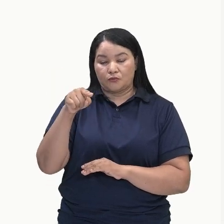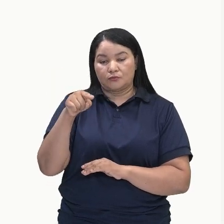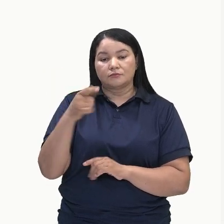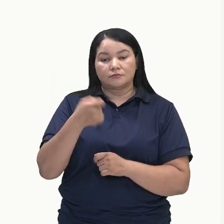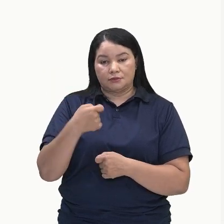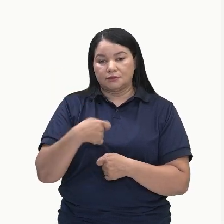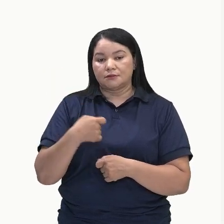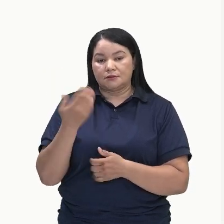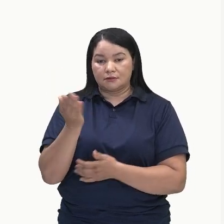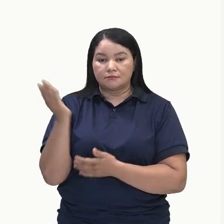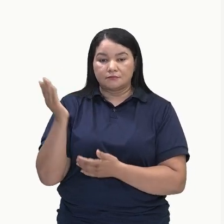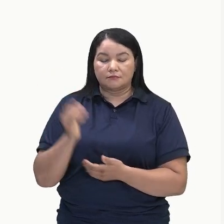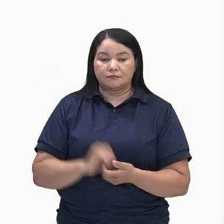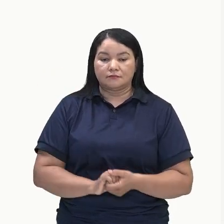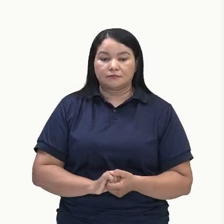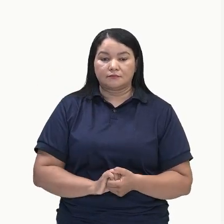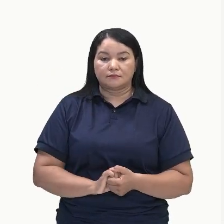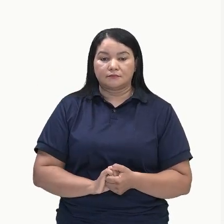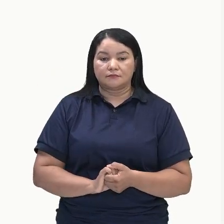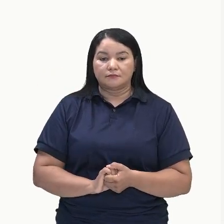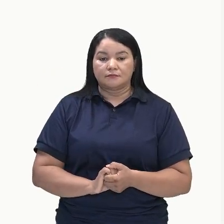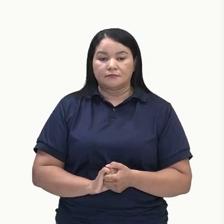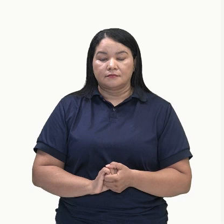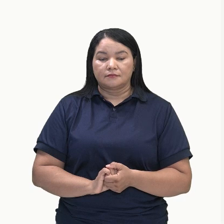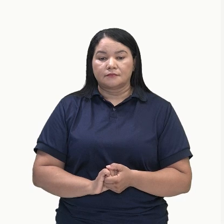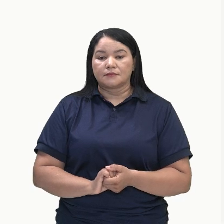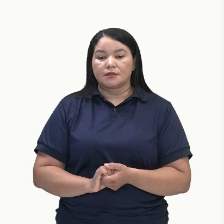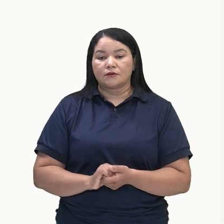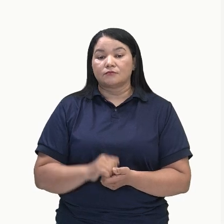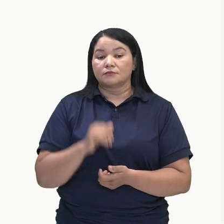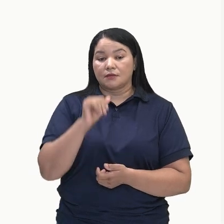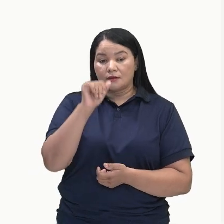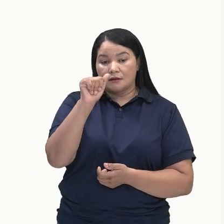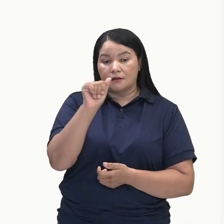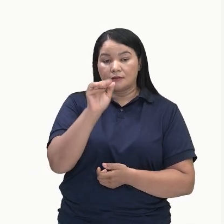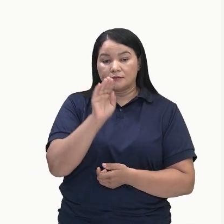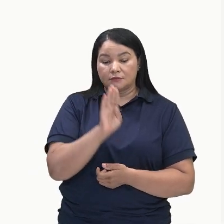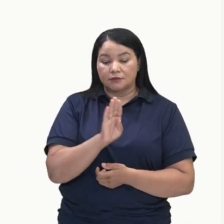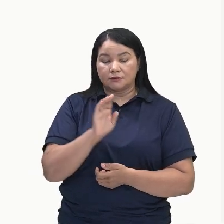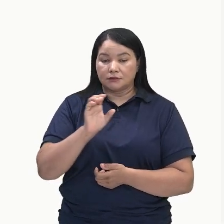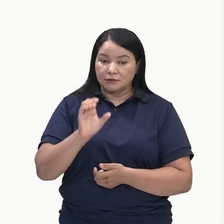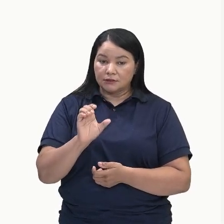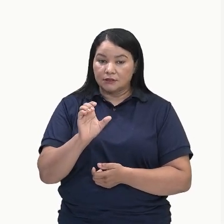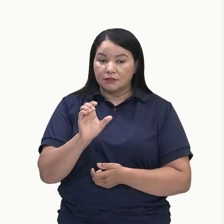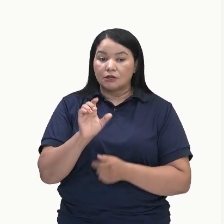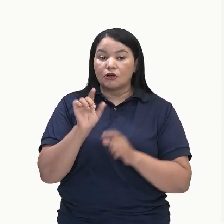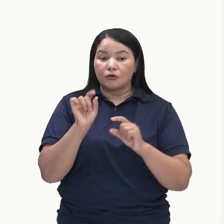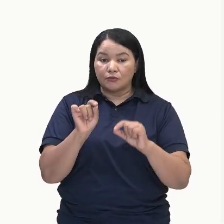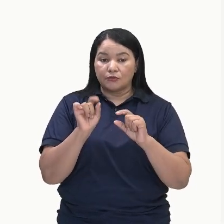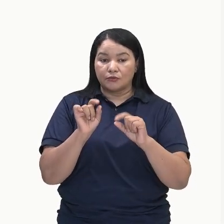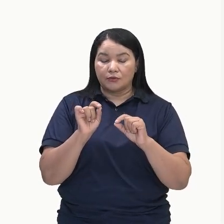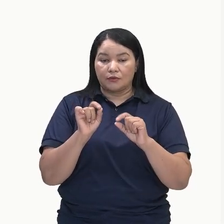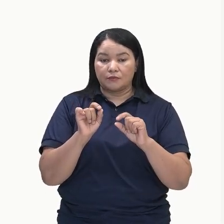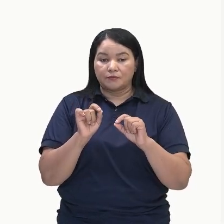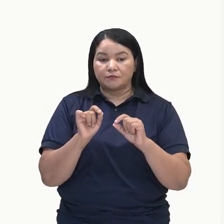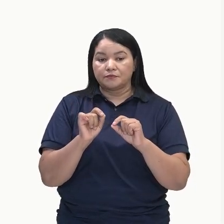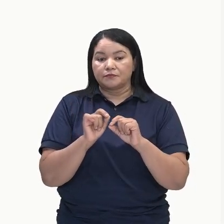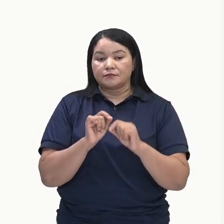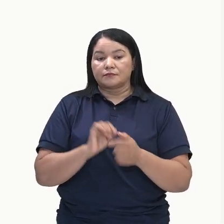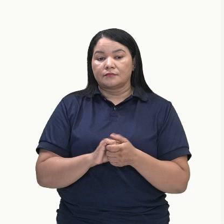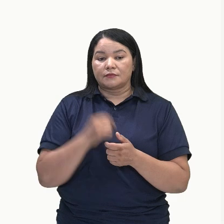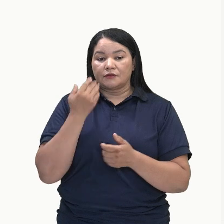aí. O ângulo A, o ângulo B e o ângulo C, eles são ângulos